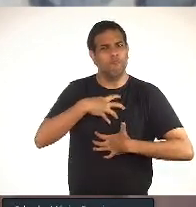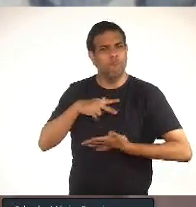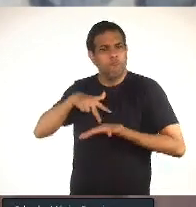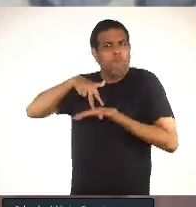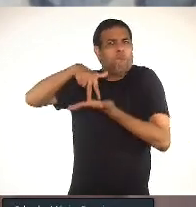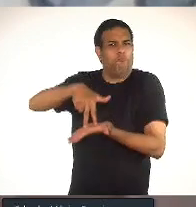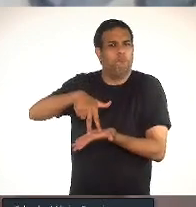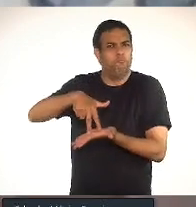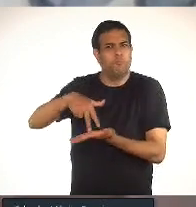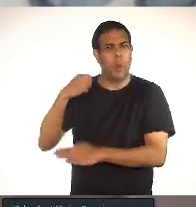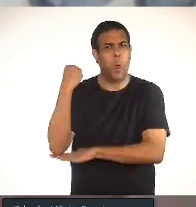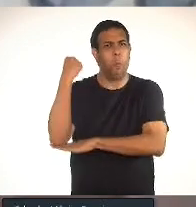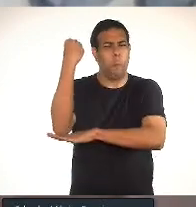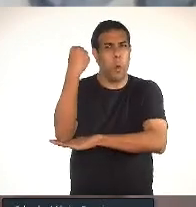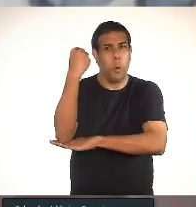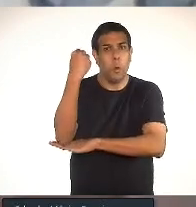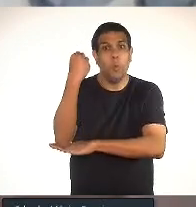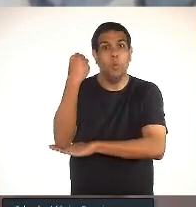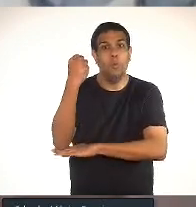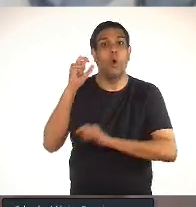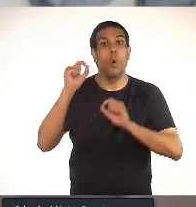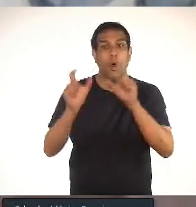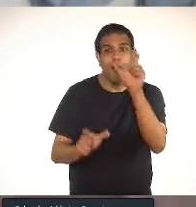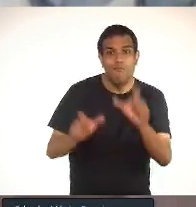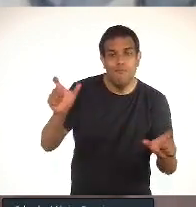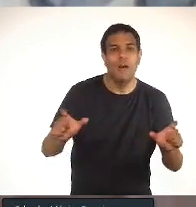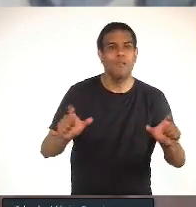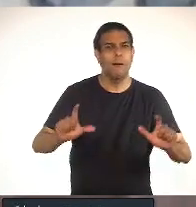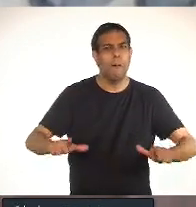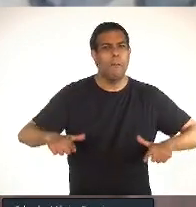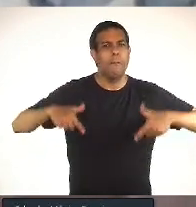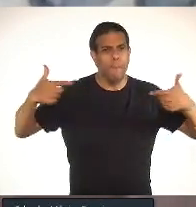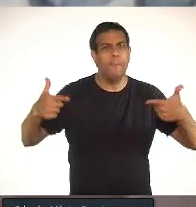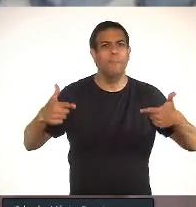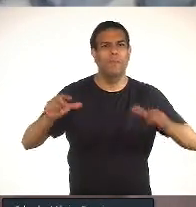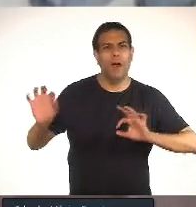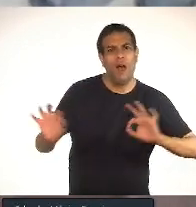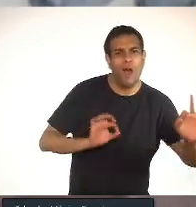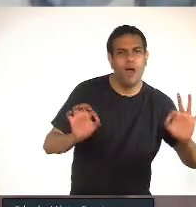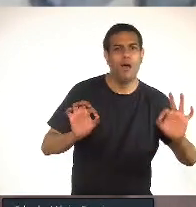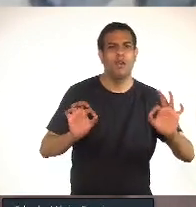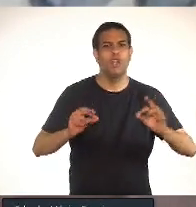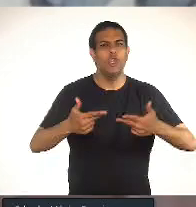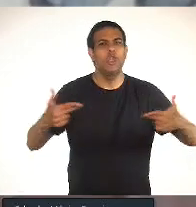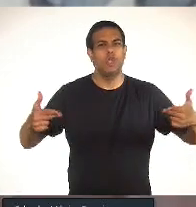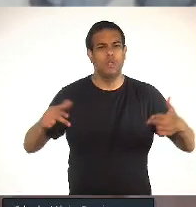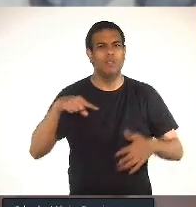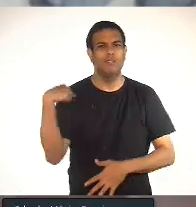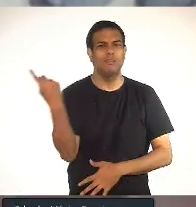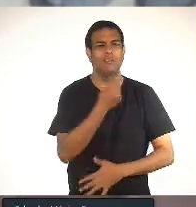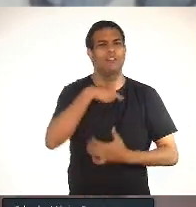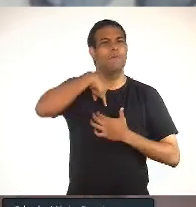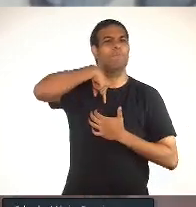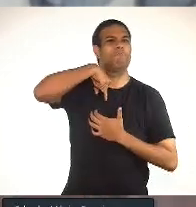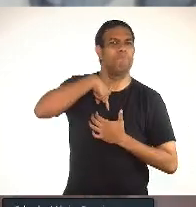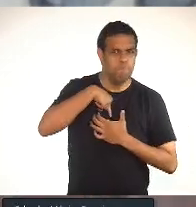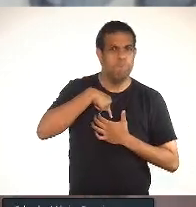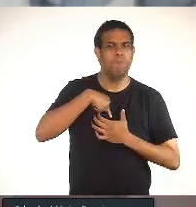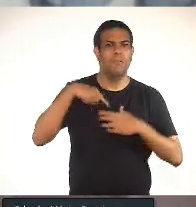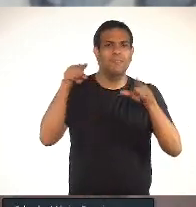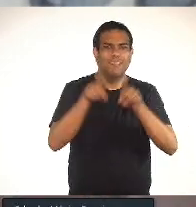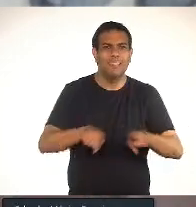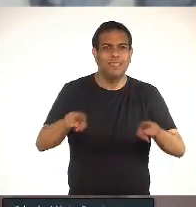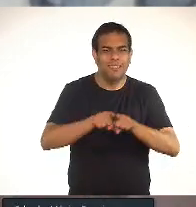a partir do próprio elemento negro, resistindo, construindo a partir das suas vicissitudes, das